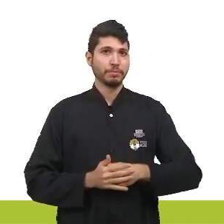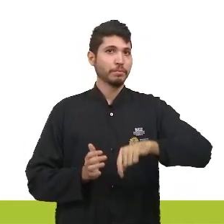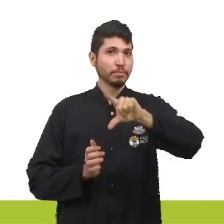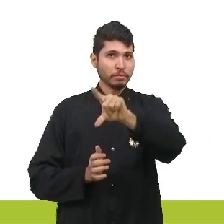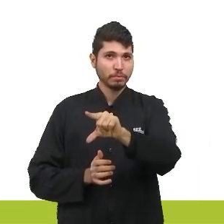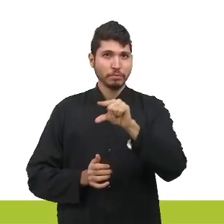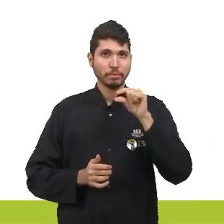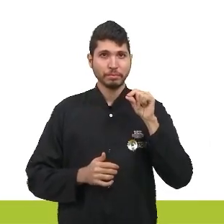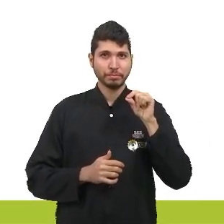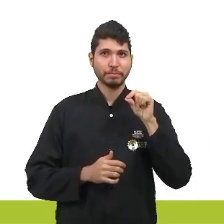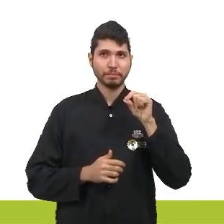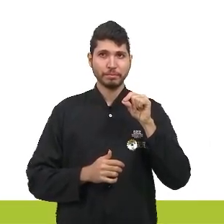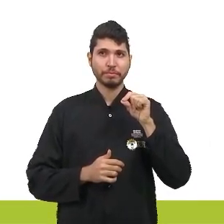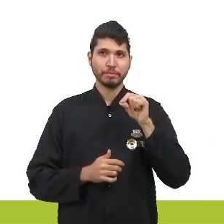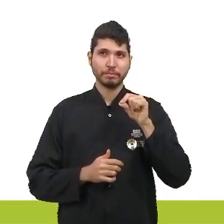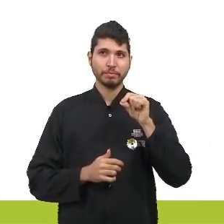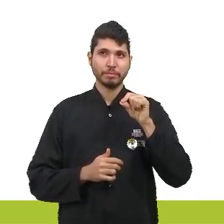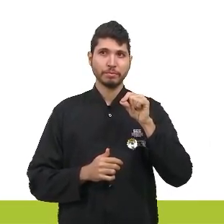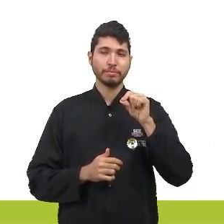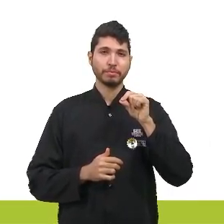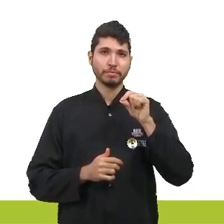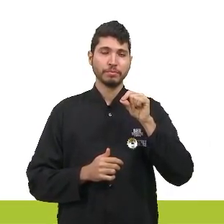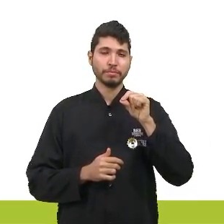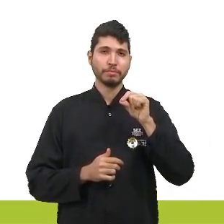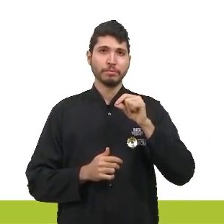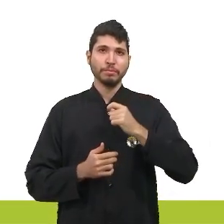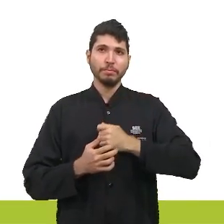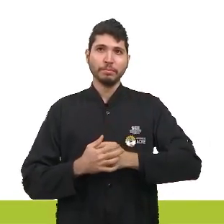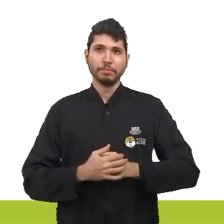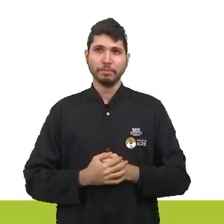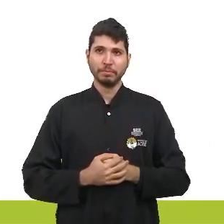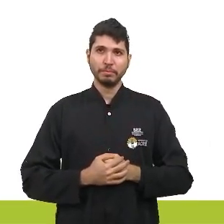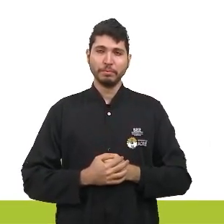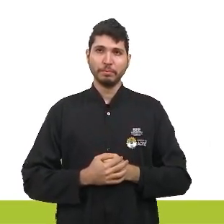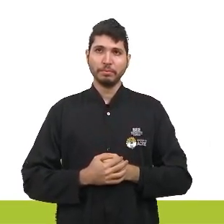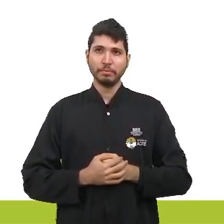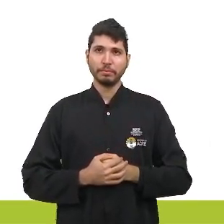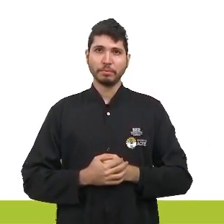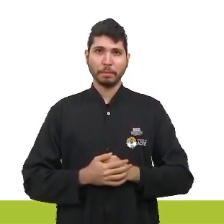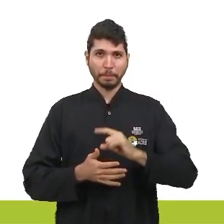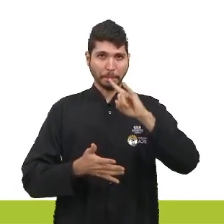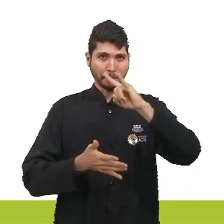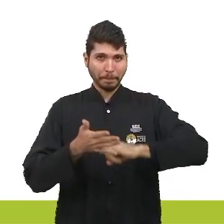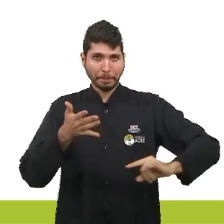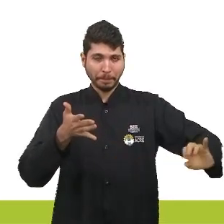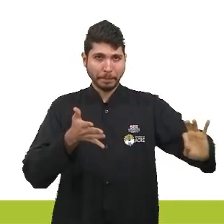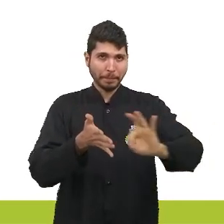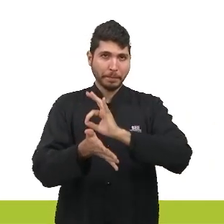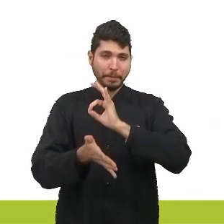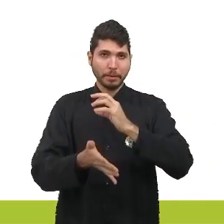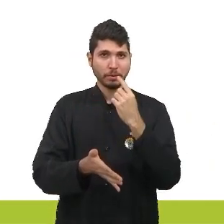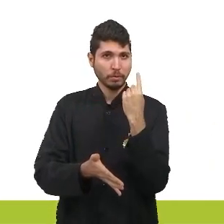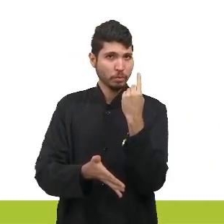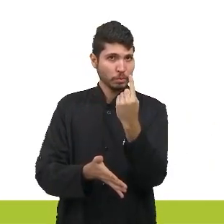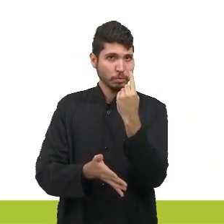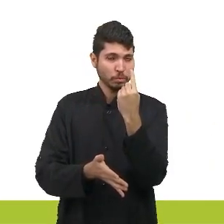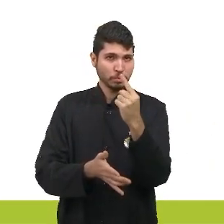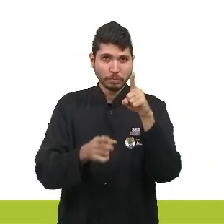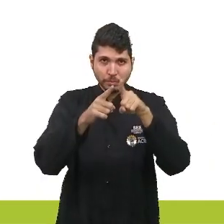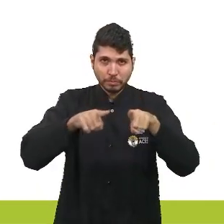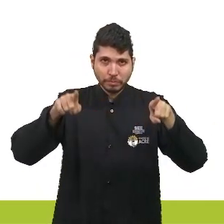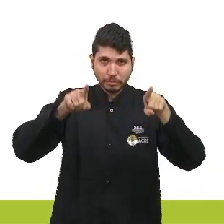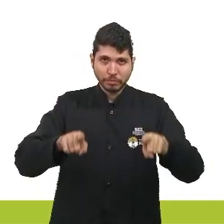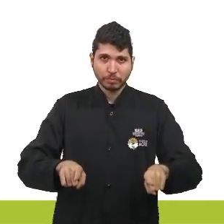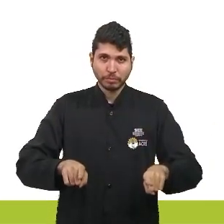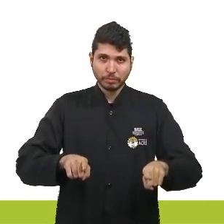Selecionado ao acaso, a ficha de cadastro de um dos funcionários verificou se tratasse de